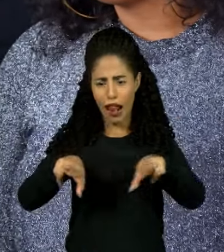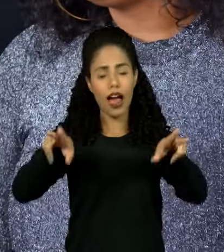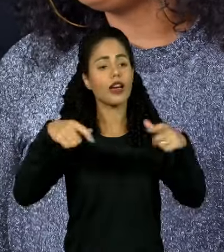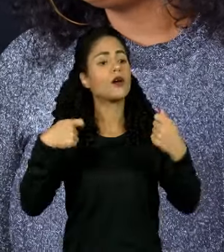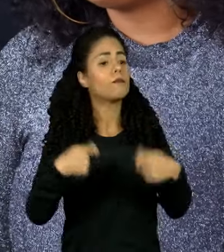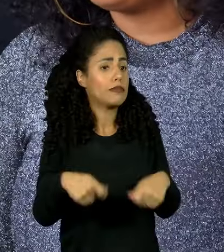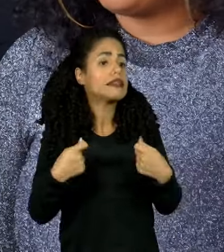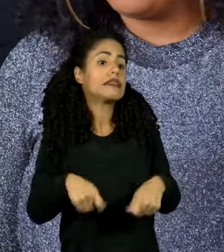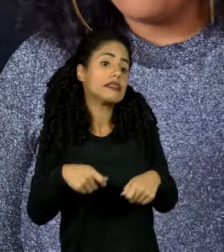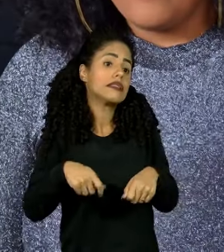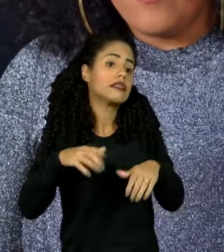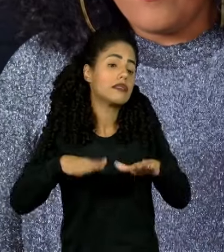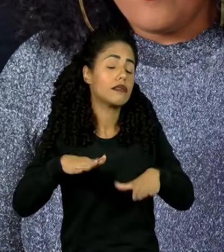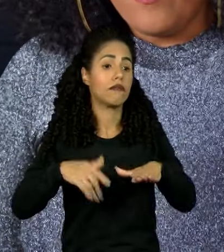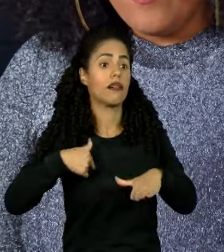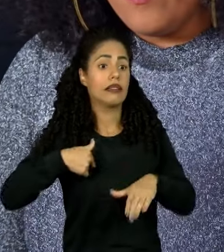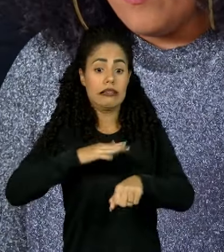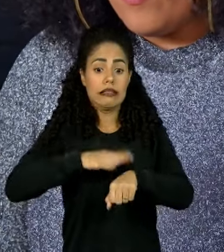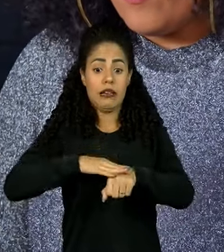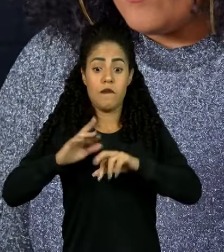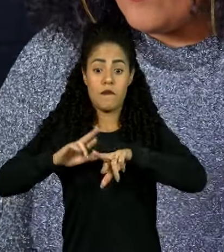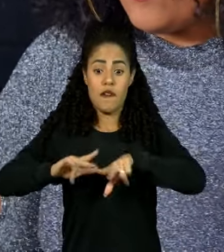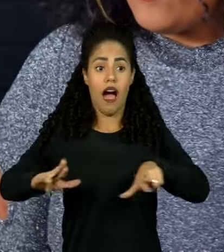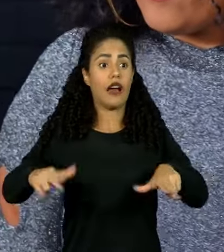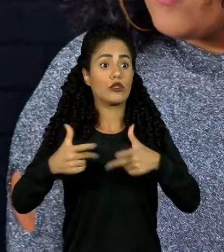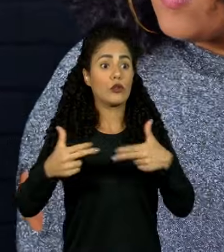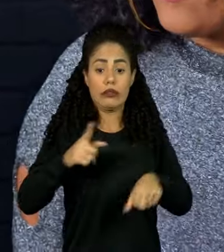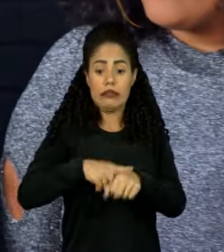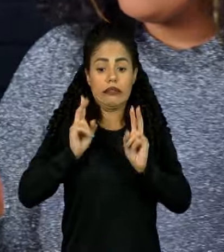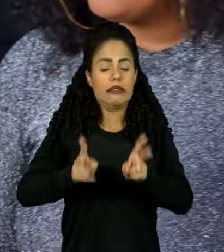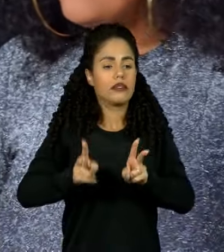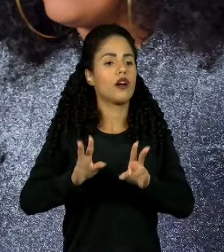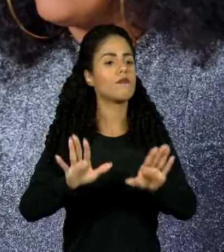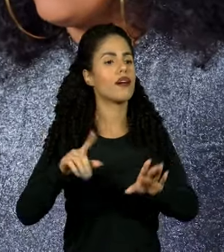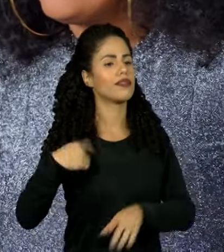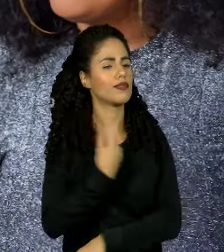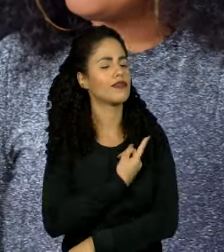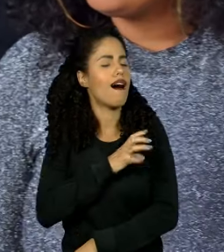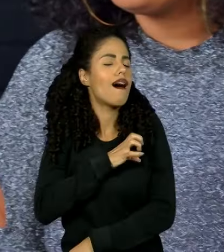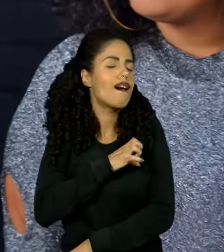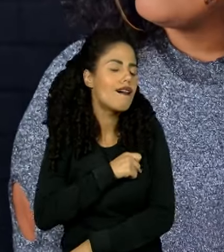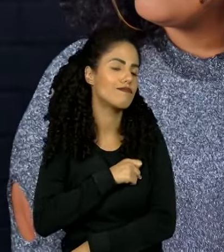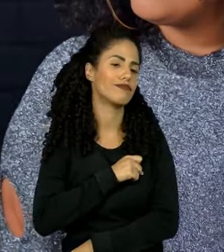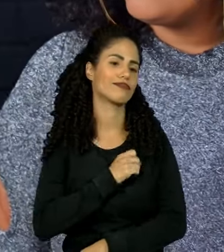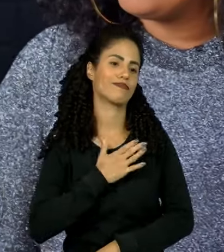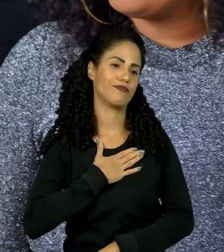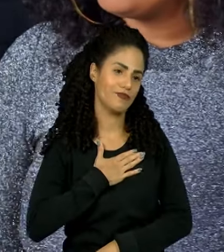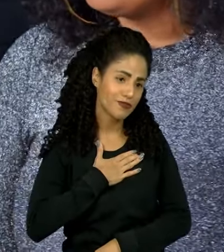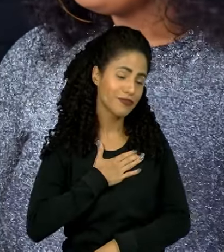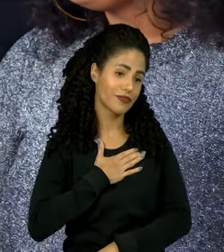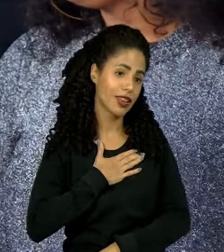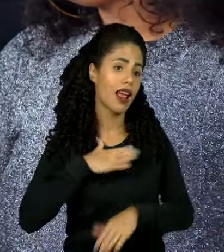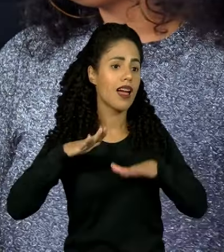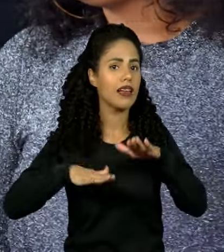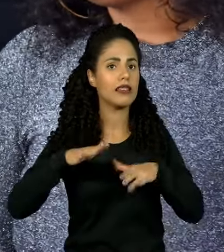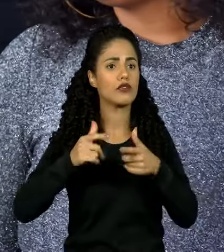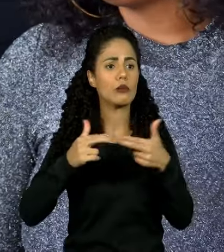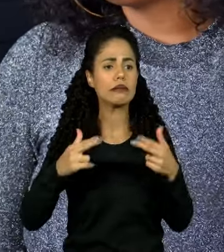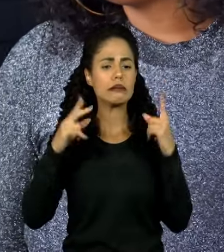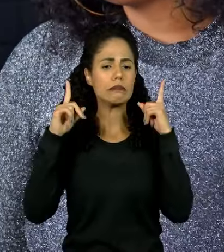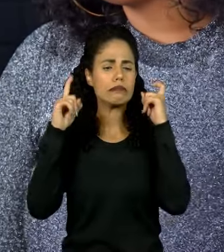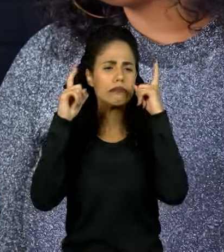necessidade também de fazer muitas coisas ao mesmo tempo mas também porque a gente ama o que a gente faz eh Apesar de todas as